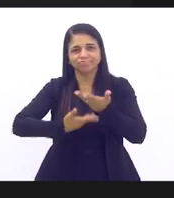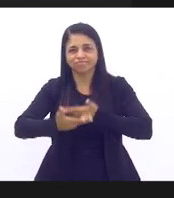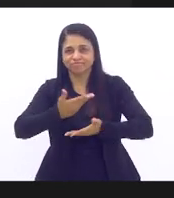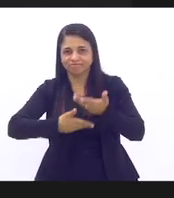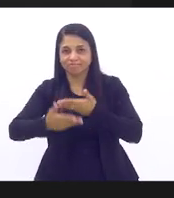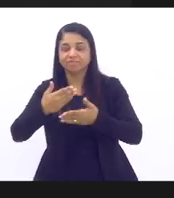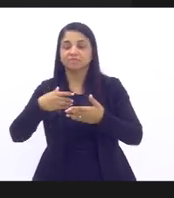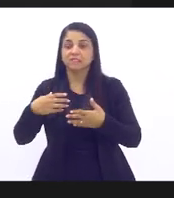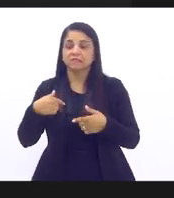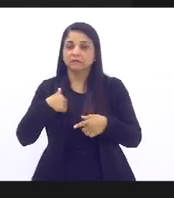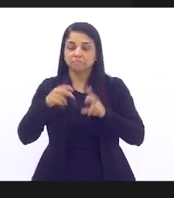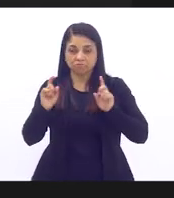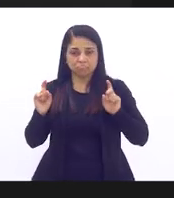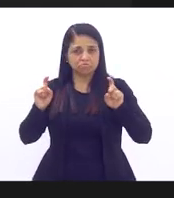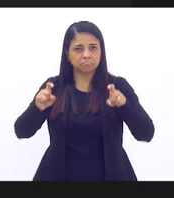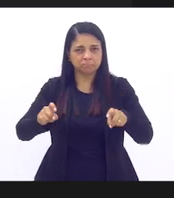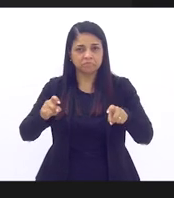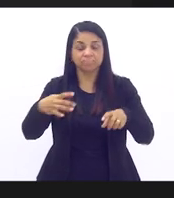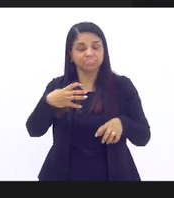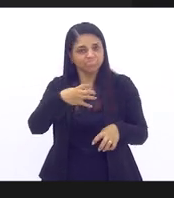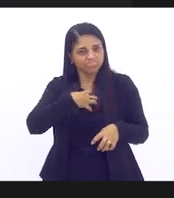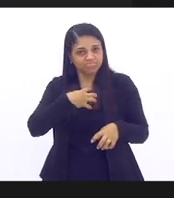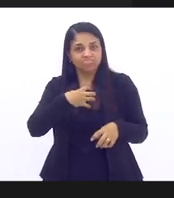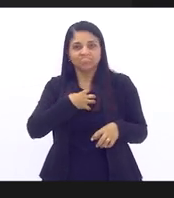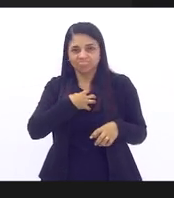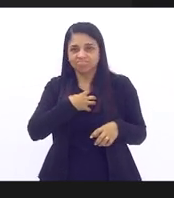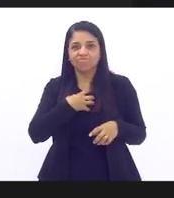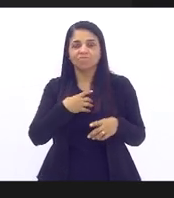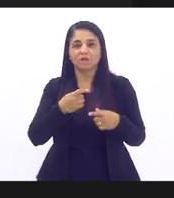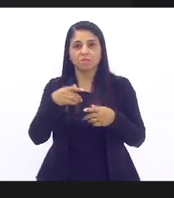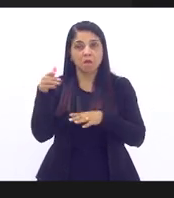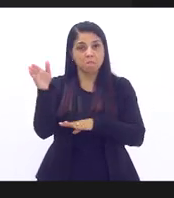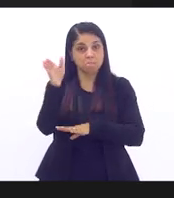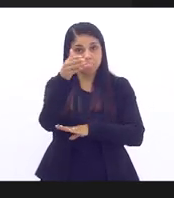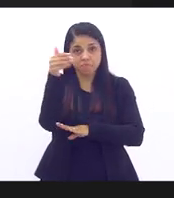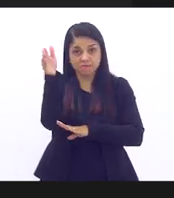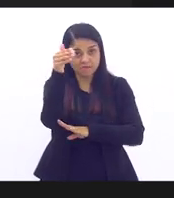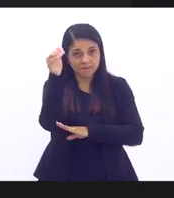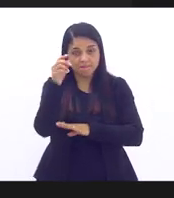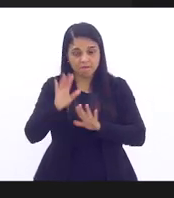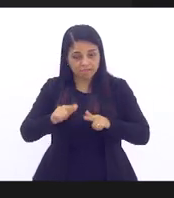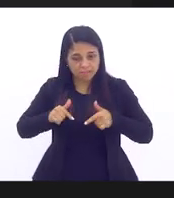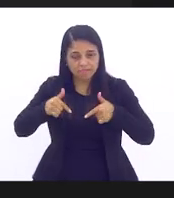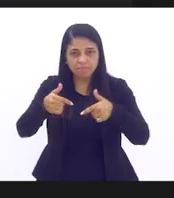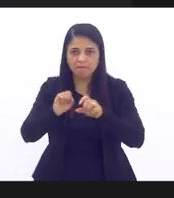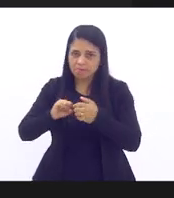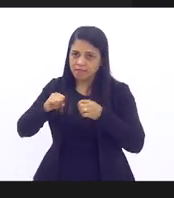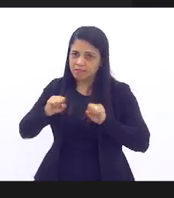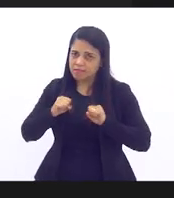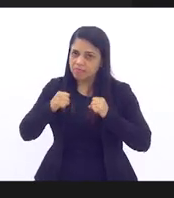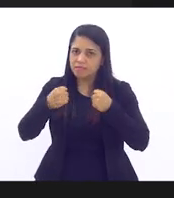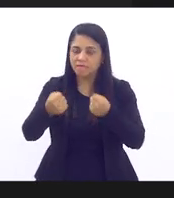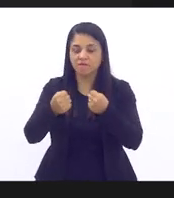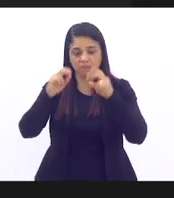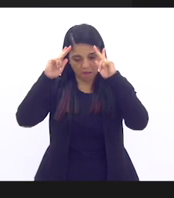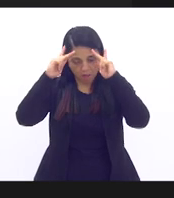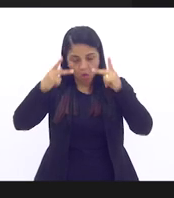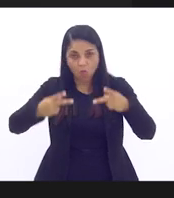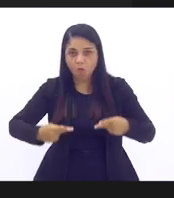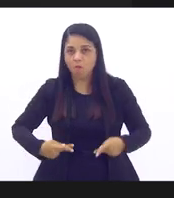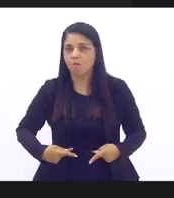no nosso mandato a gente foi sensível a causa a minha bandeira era sempre foi voltada para o lado da humanização